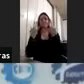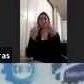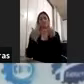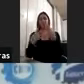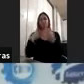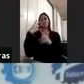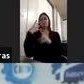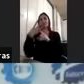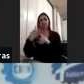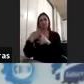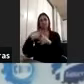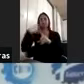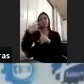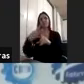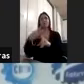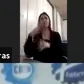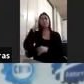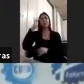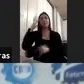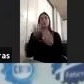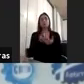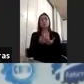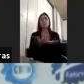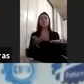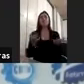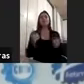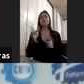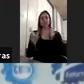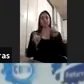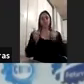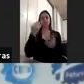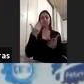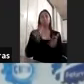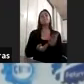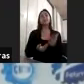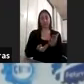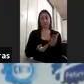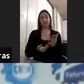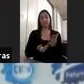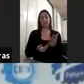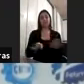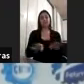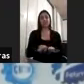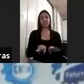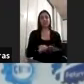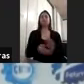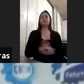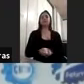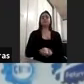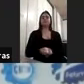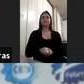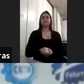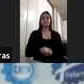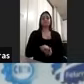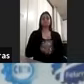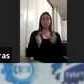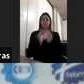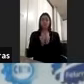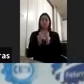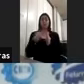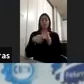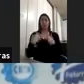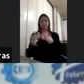Então, sim. É muita, muita. É muita coisa, e assim, e como a Renault é uma empresa grande, né, tudo é muito grande, é uma